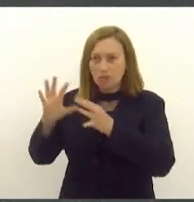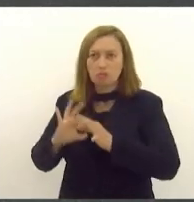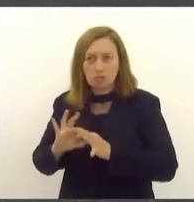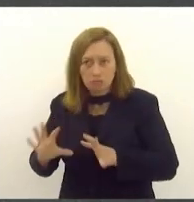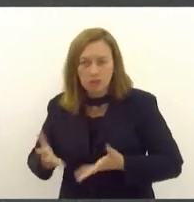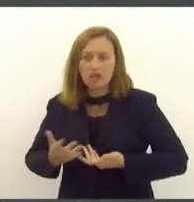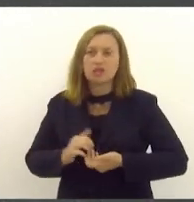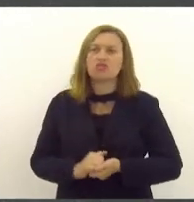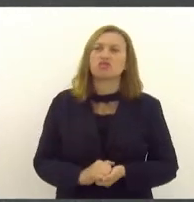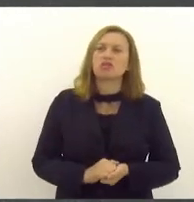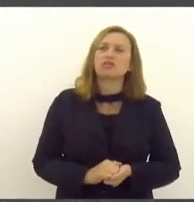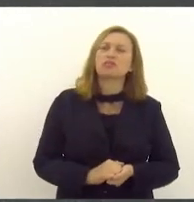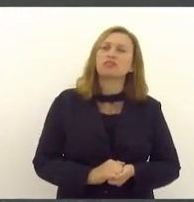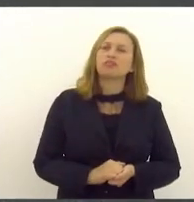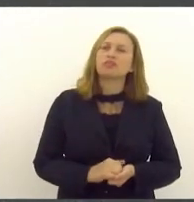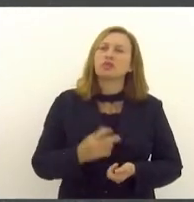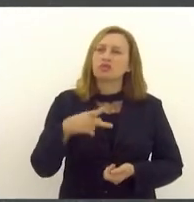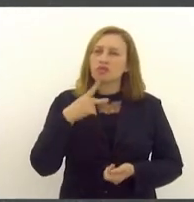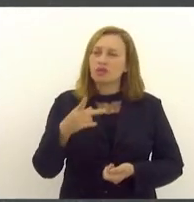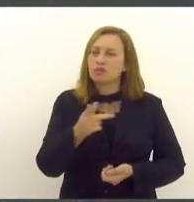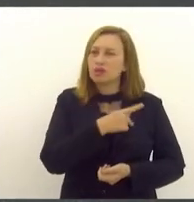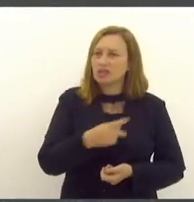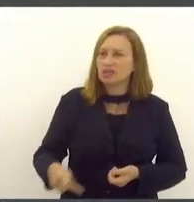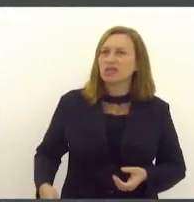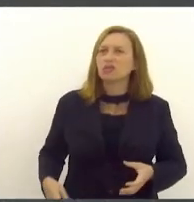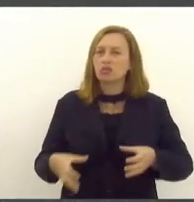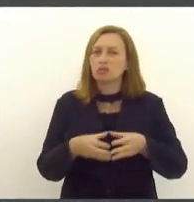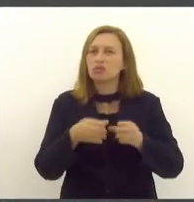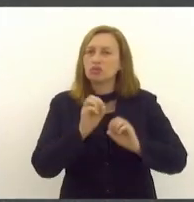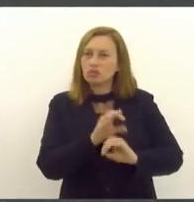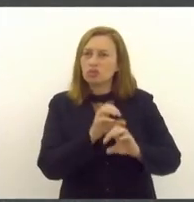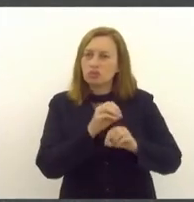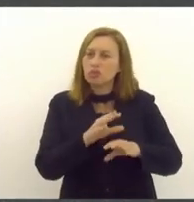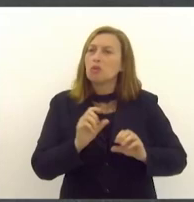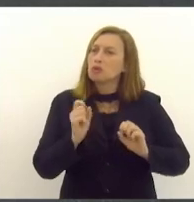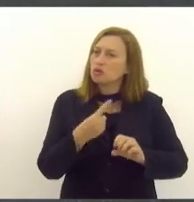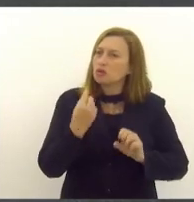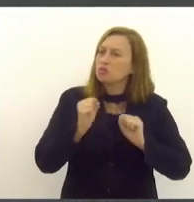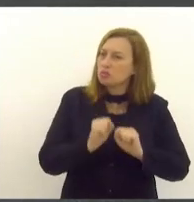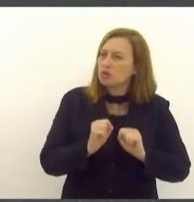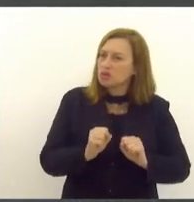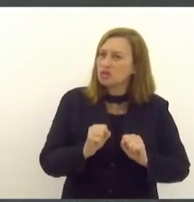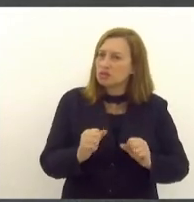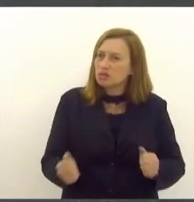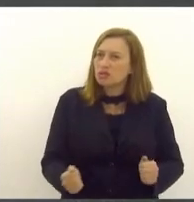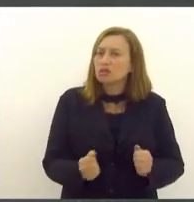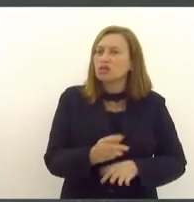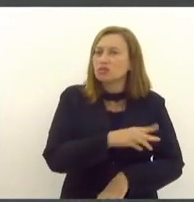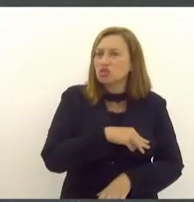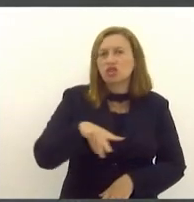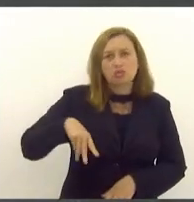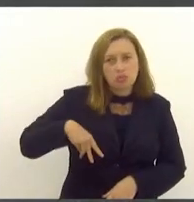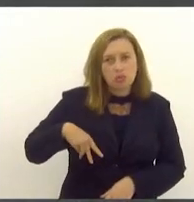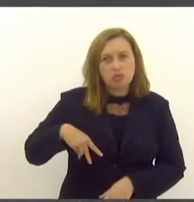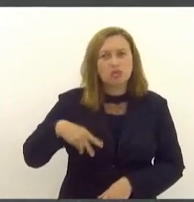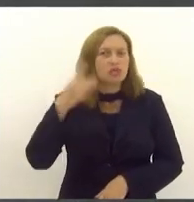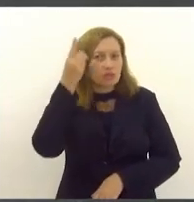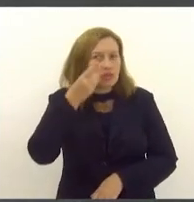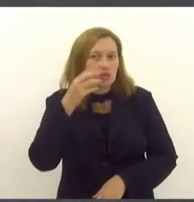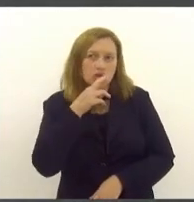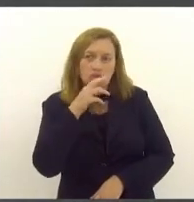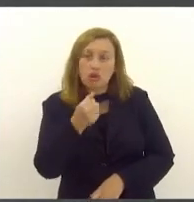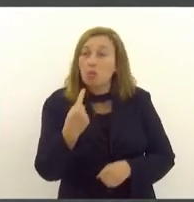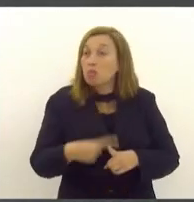como me citou que como presidente da Comissão de educação que nós possamos acionar inclusive o Ministério Público Deputado Rodrigo Amorim